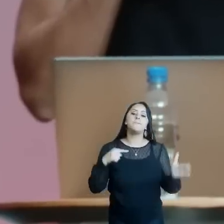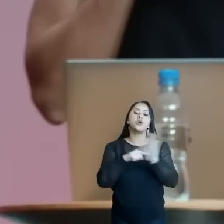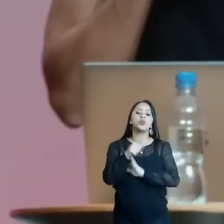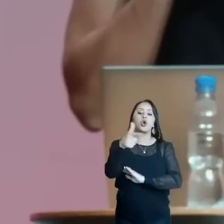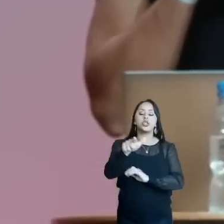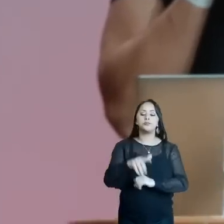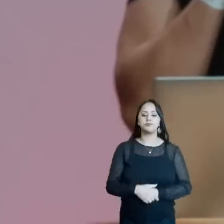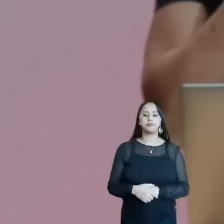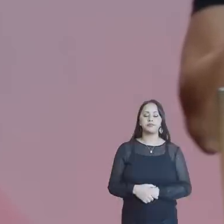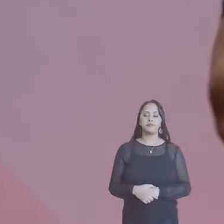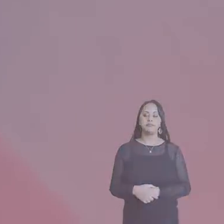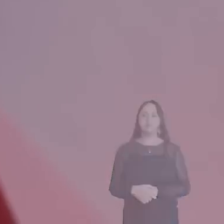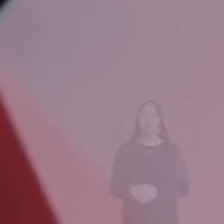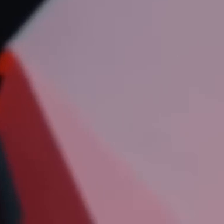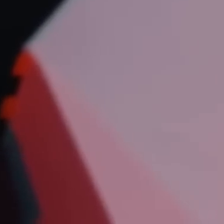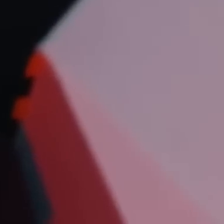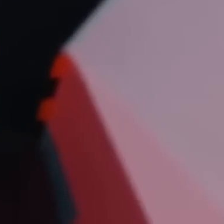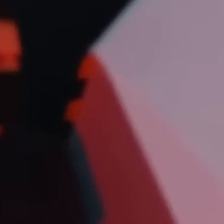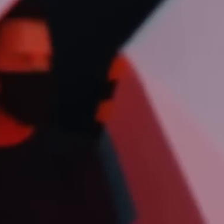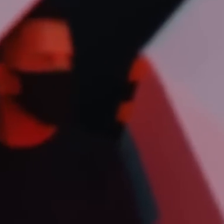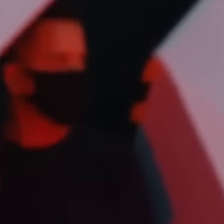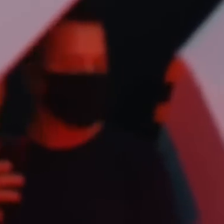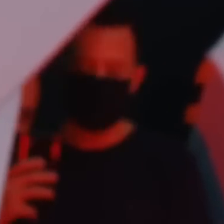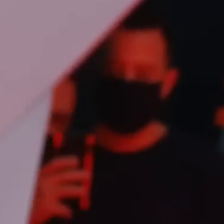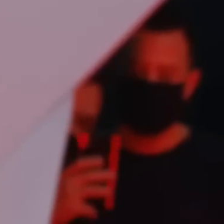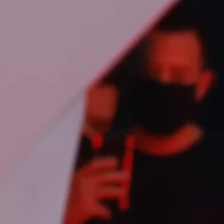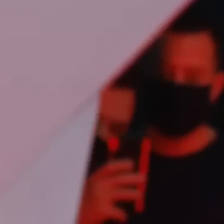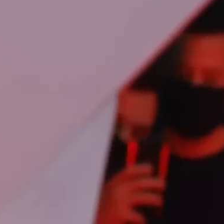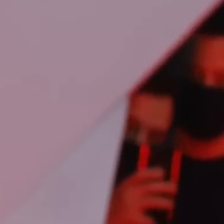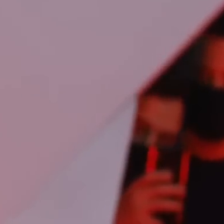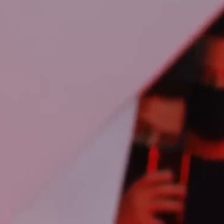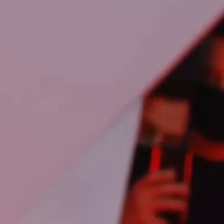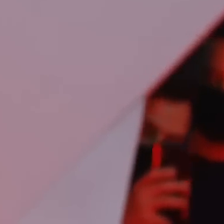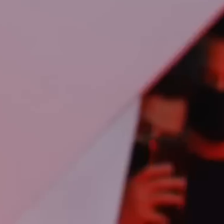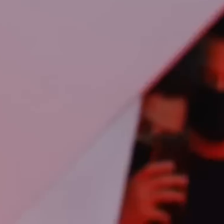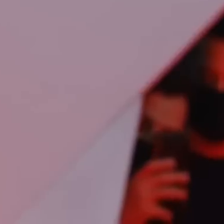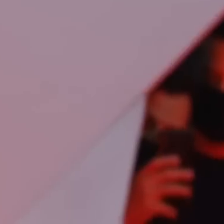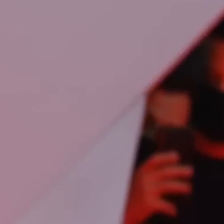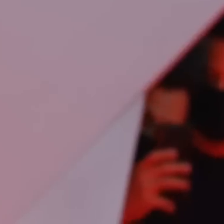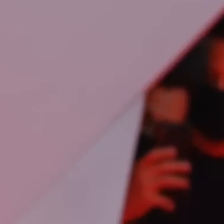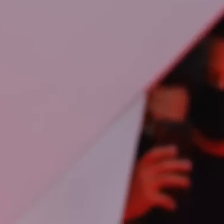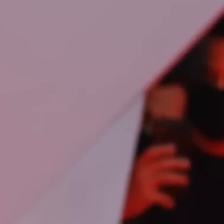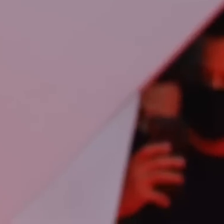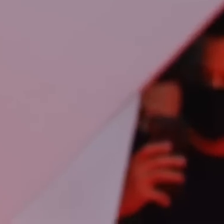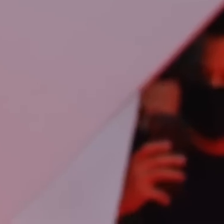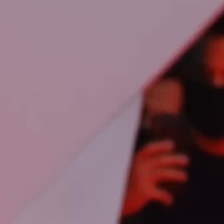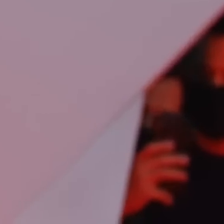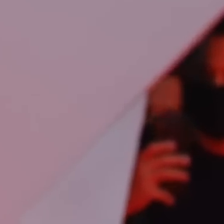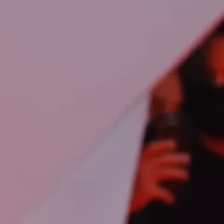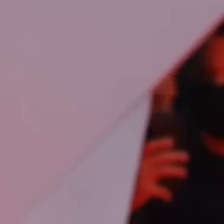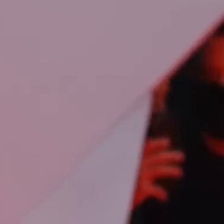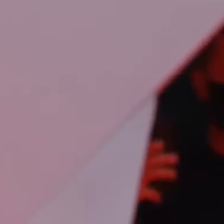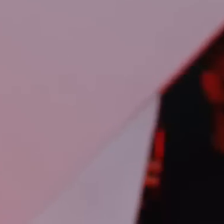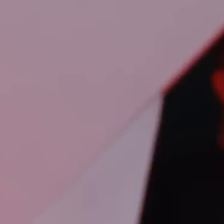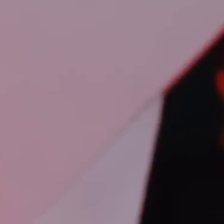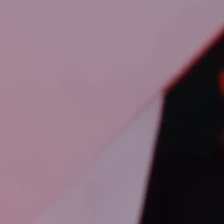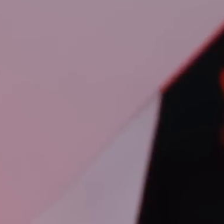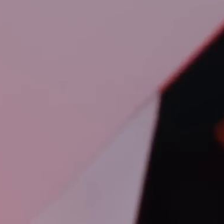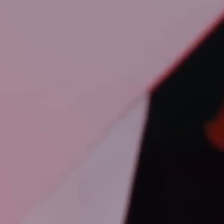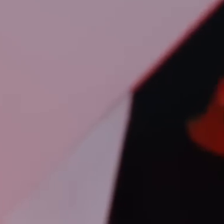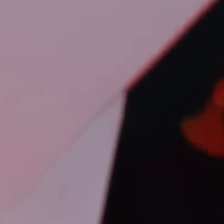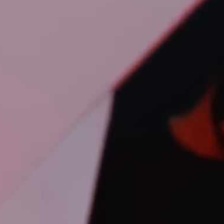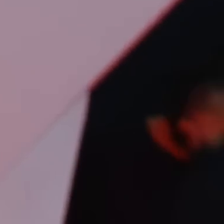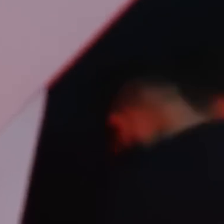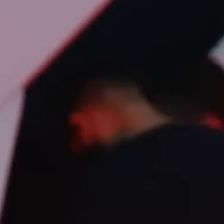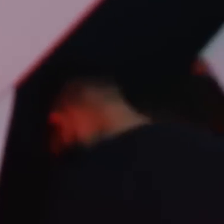faço para delegar algo que você faria bem feito e colocar outra pessoa para executar? Isso é muito bom. Todo mundo que tem uma empresa, todo